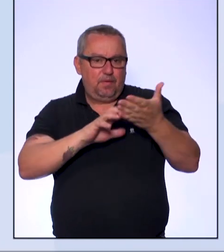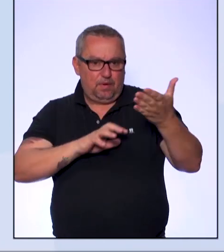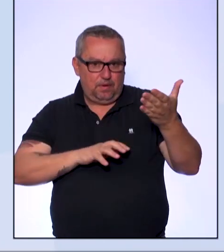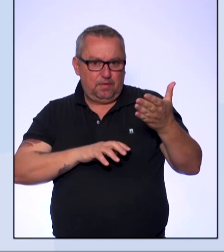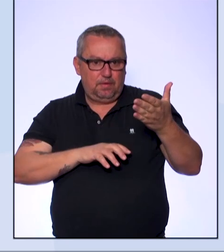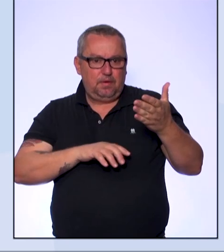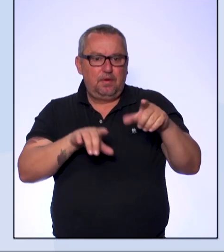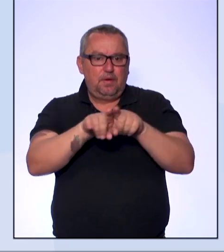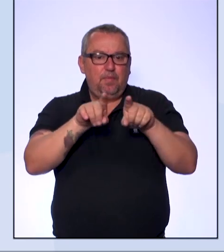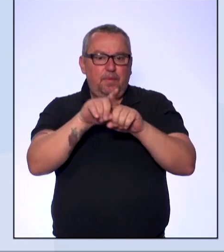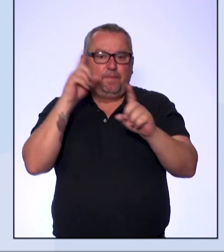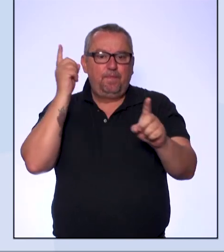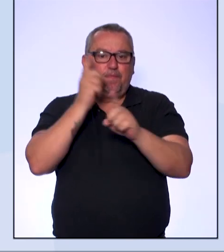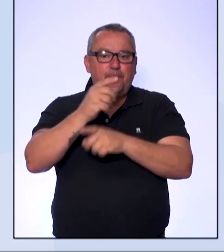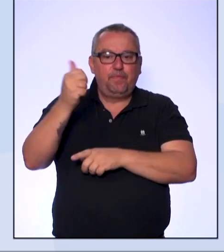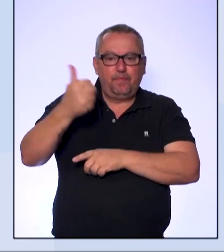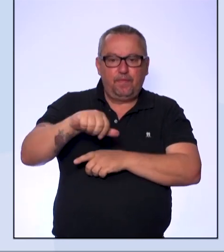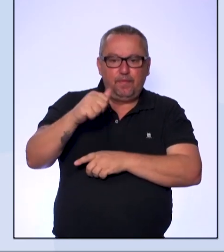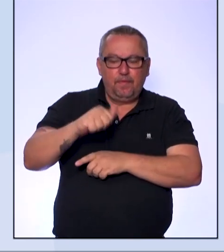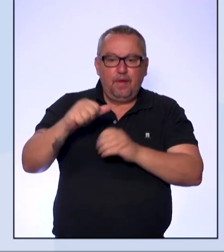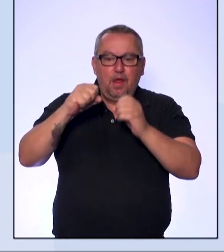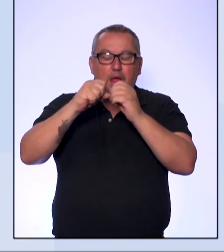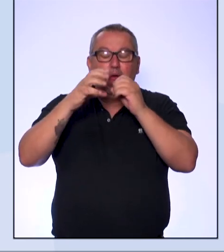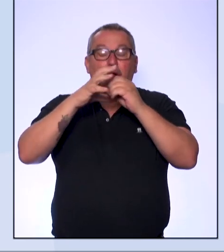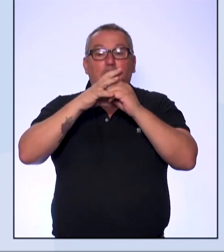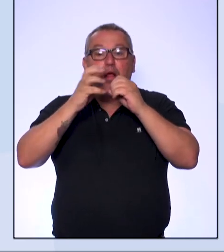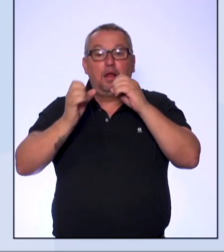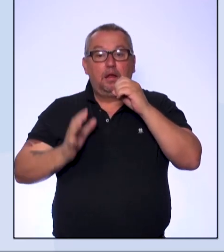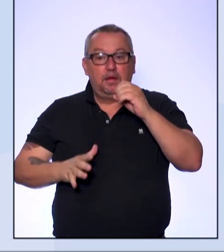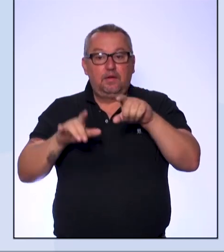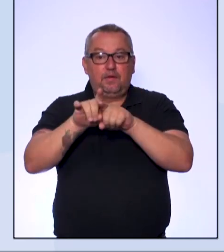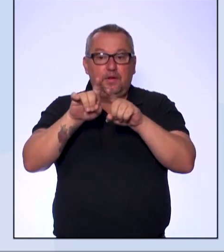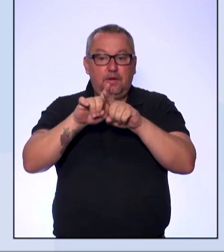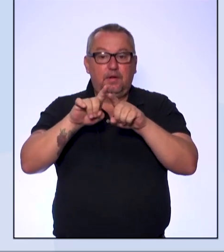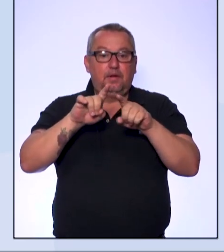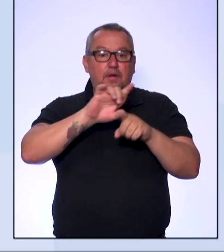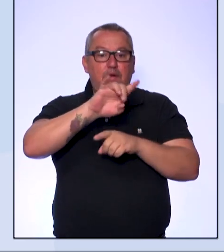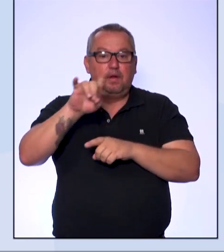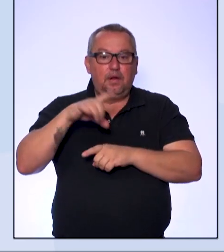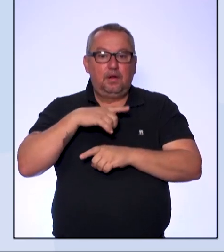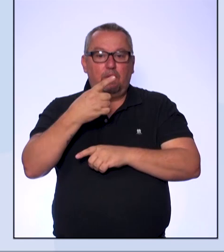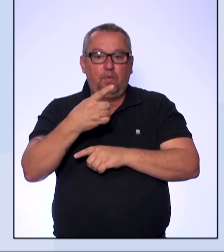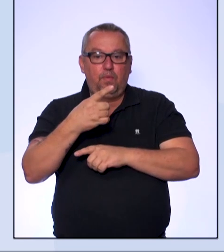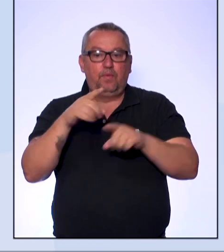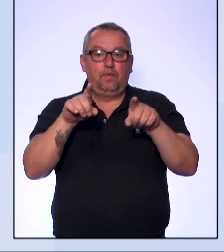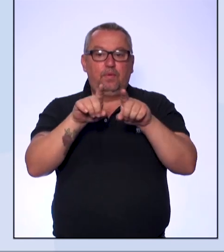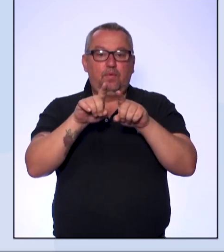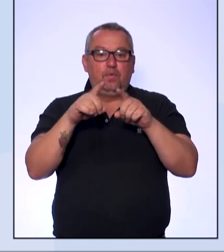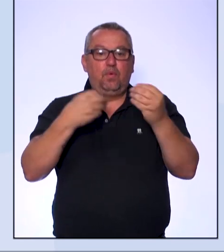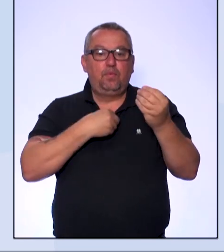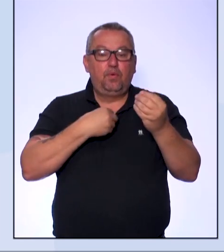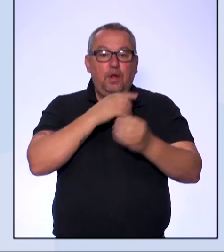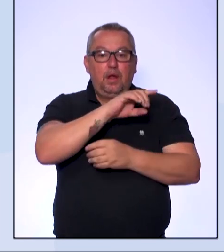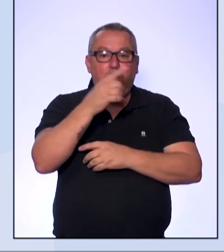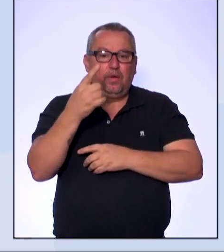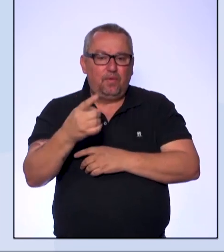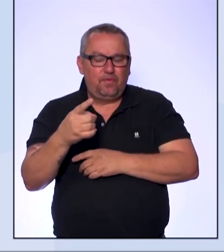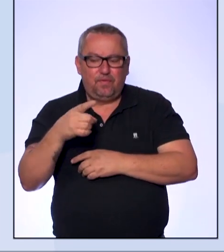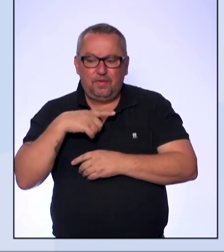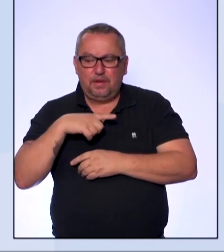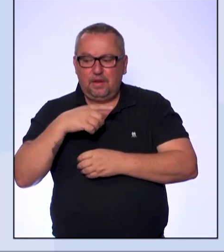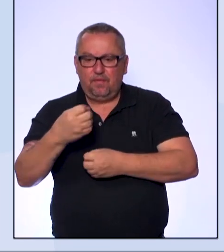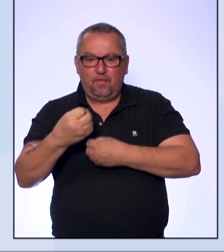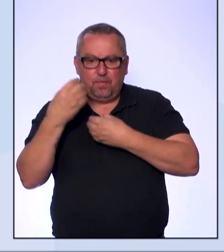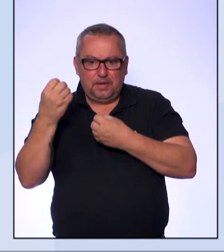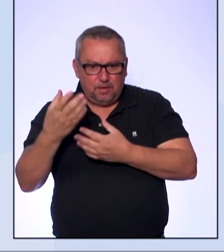textuais, identificar e analisar as características e os modos de organização de tais gêneros, bem como a maneira em que cada um deles veicula